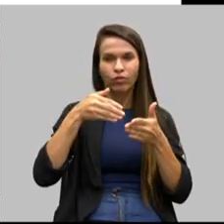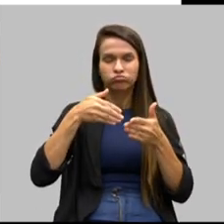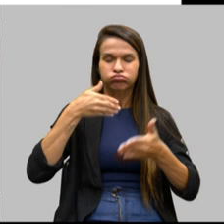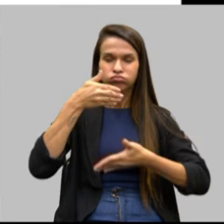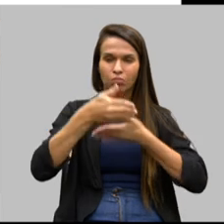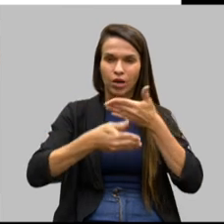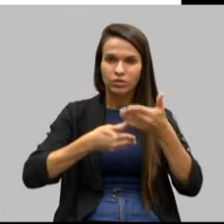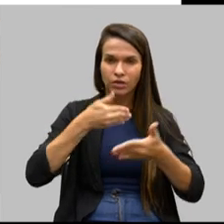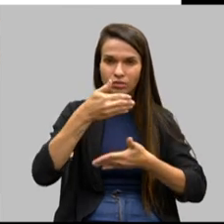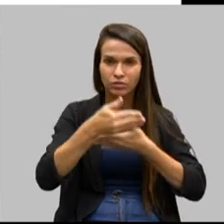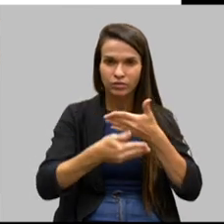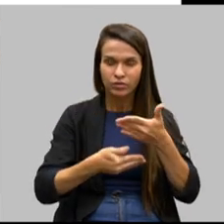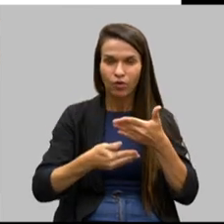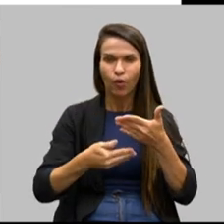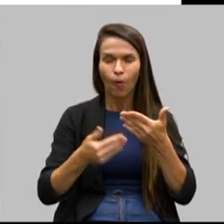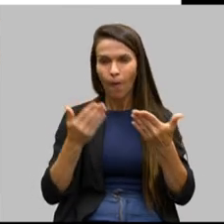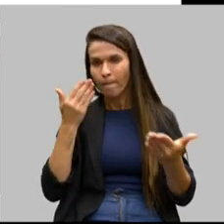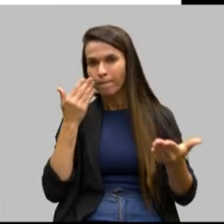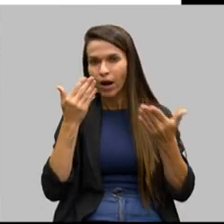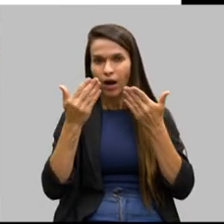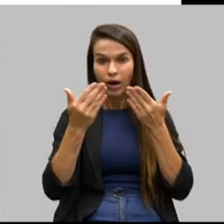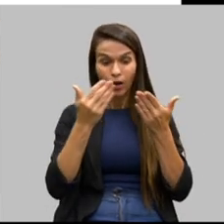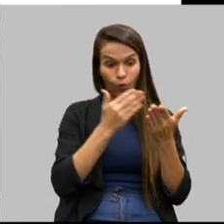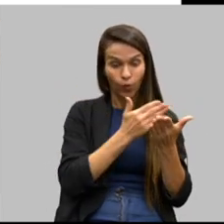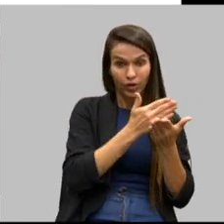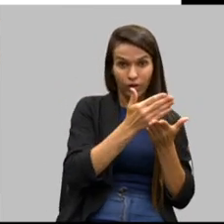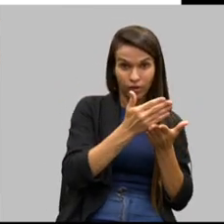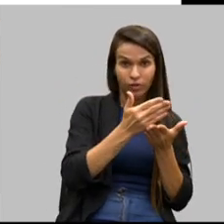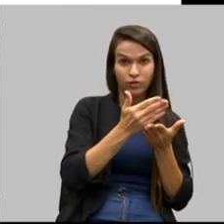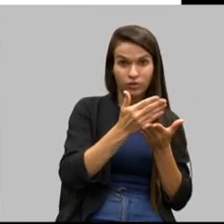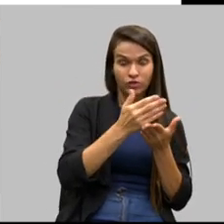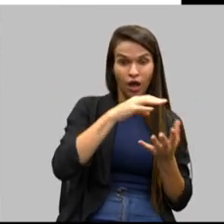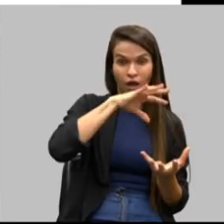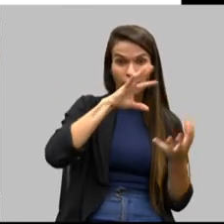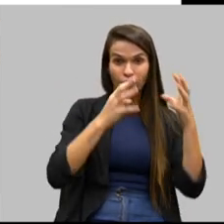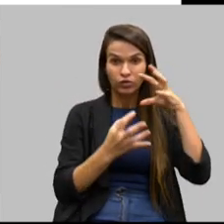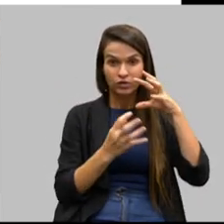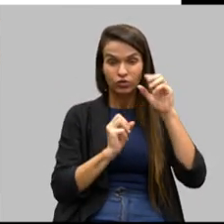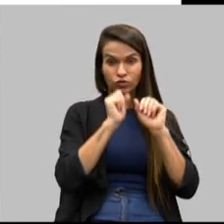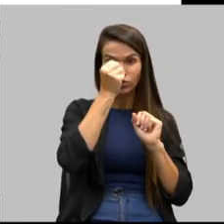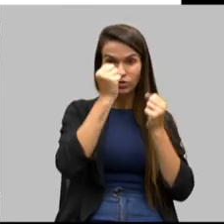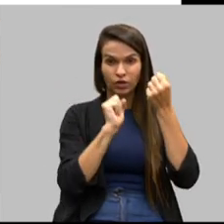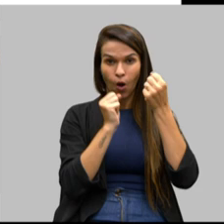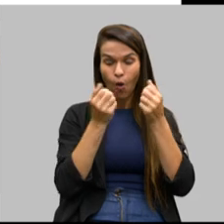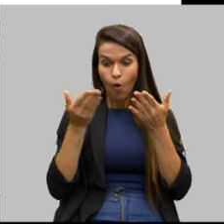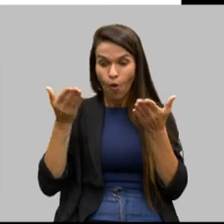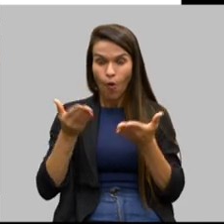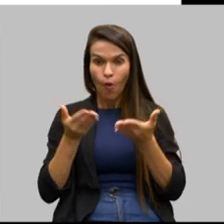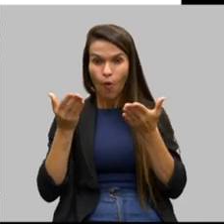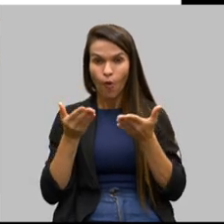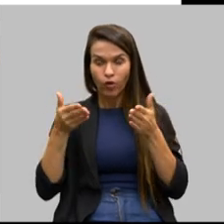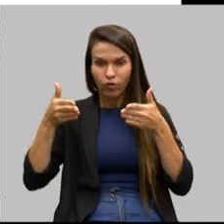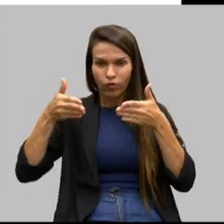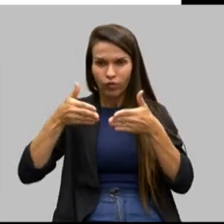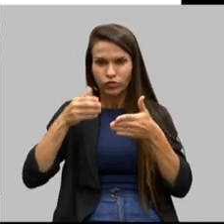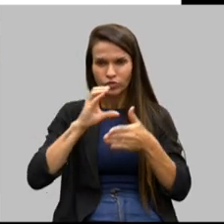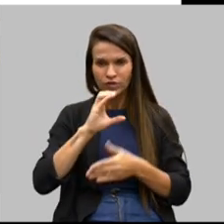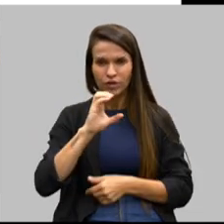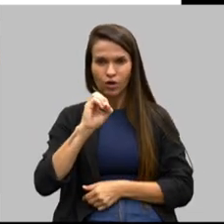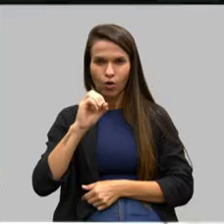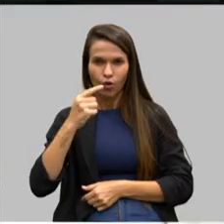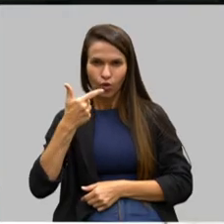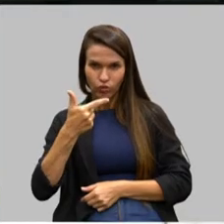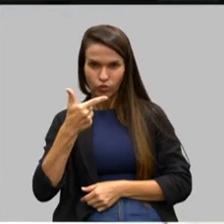tempo. Comparando o início da Revolução Industrial e hoje, a concentração de CO2 ela